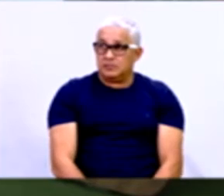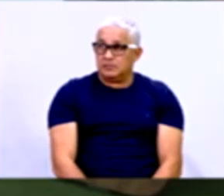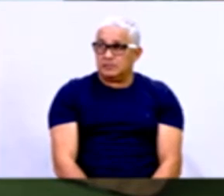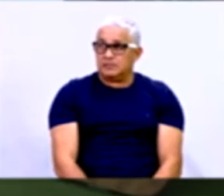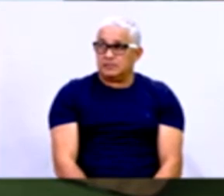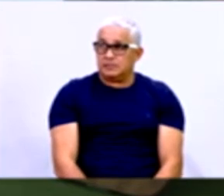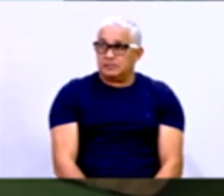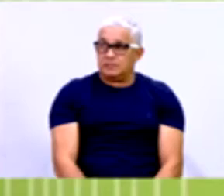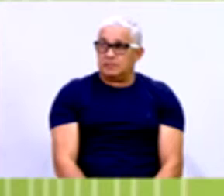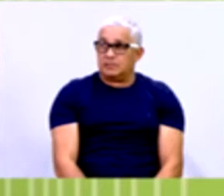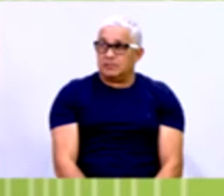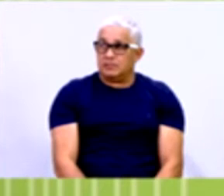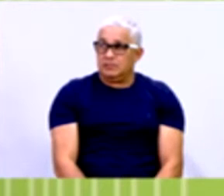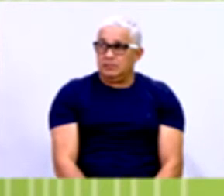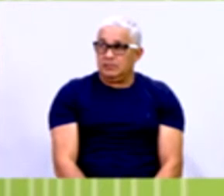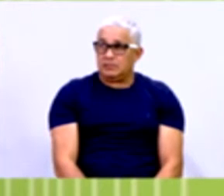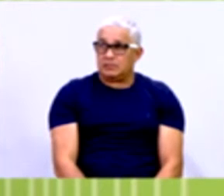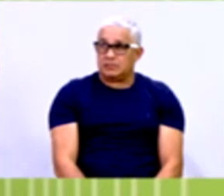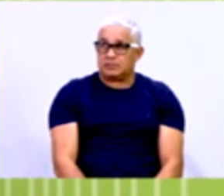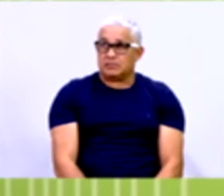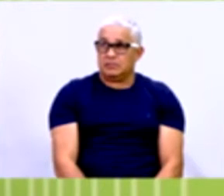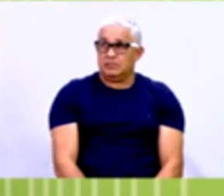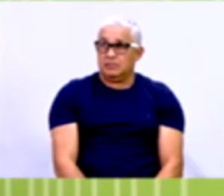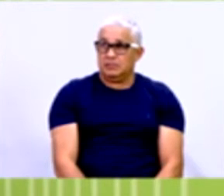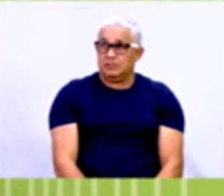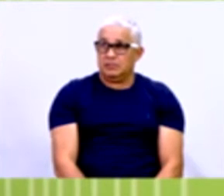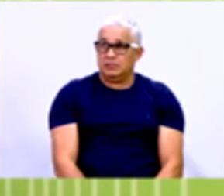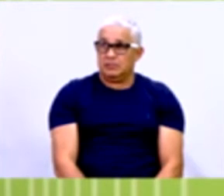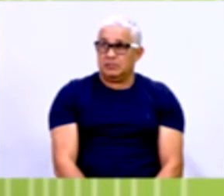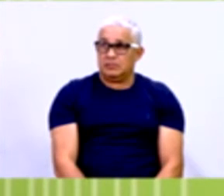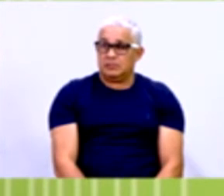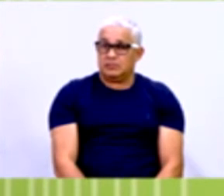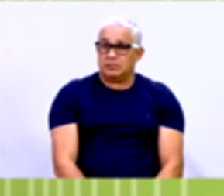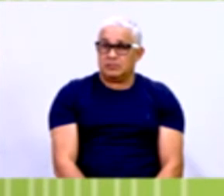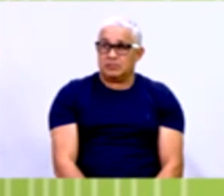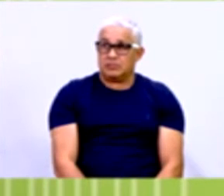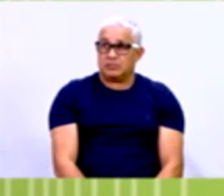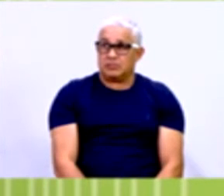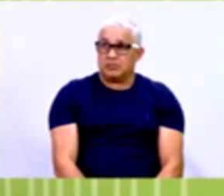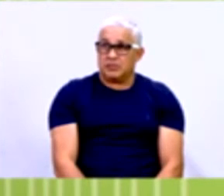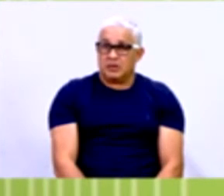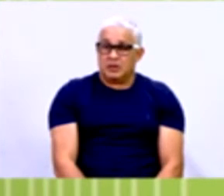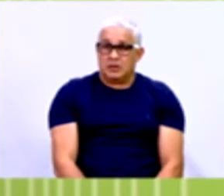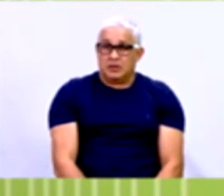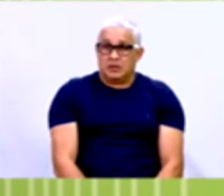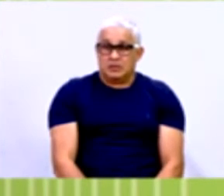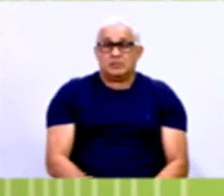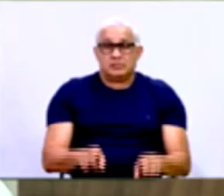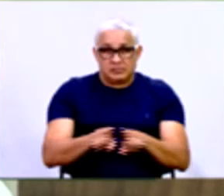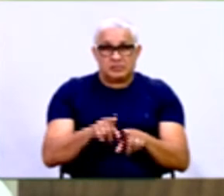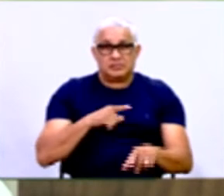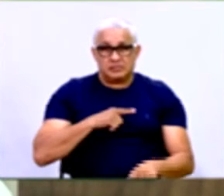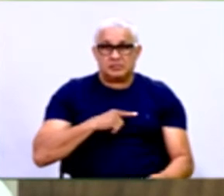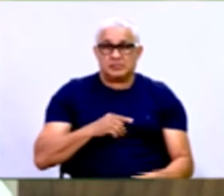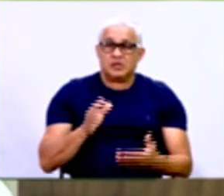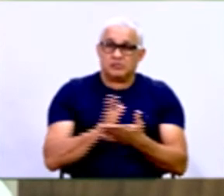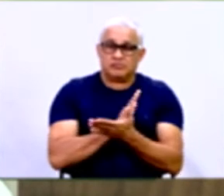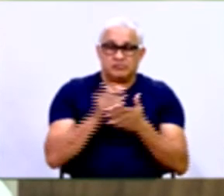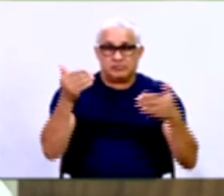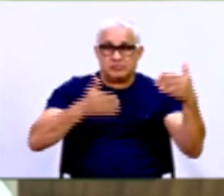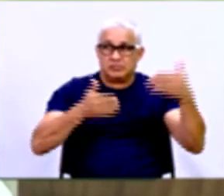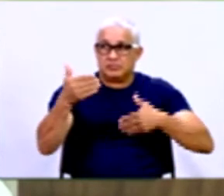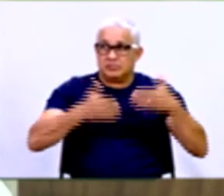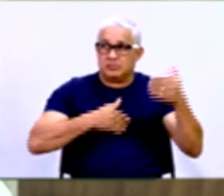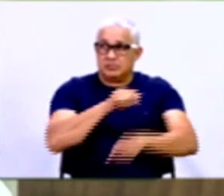Ok. Vamos lá. Pode continuar, professor, desculpa. Temos aqui também algumas participações